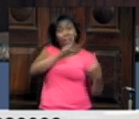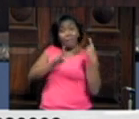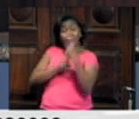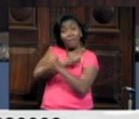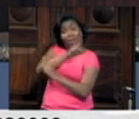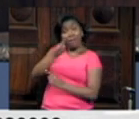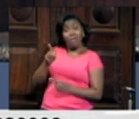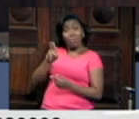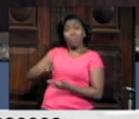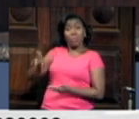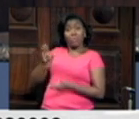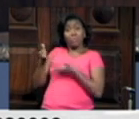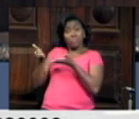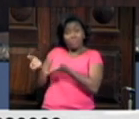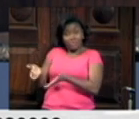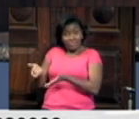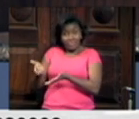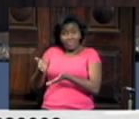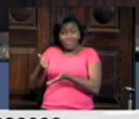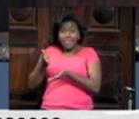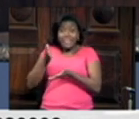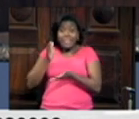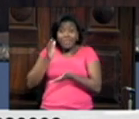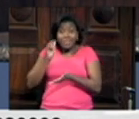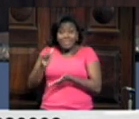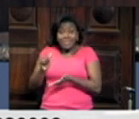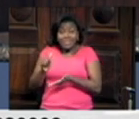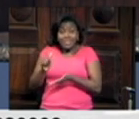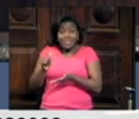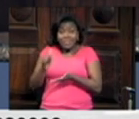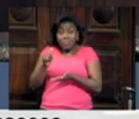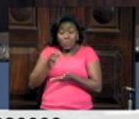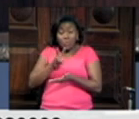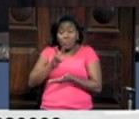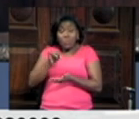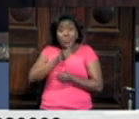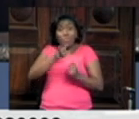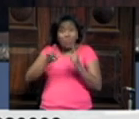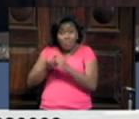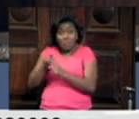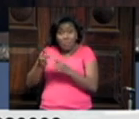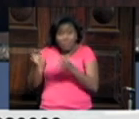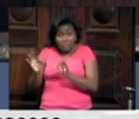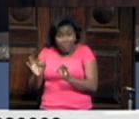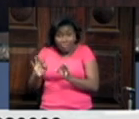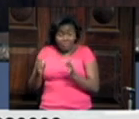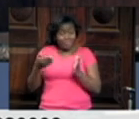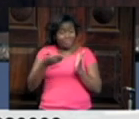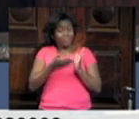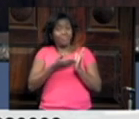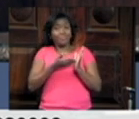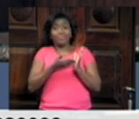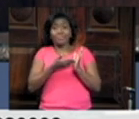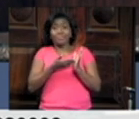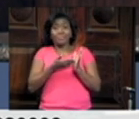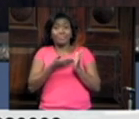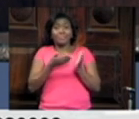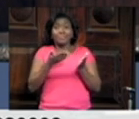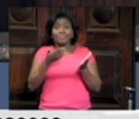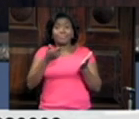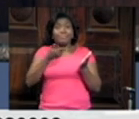cargos. Então, se para esses cargos não vale, evidentemente, essa é uma medida